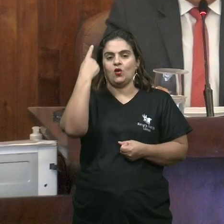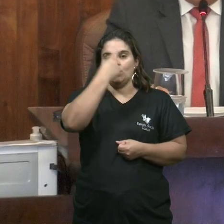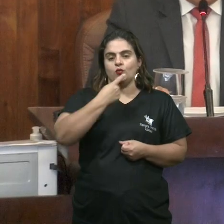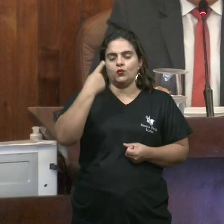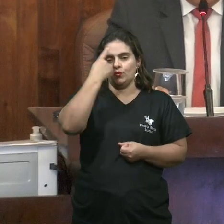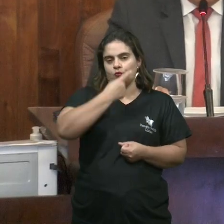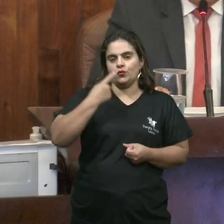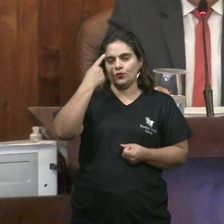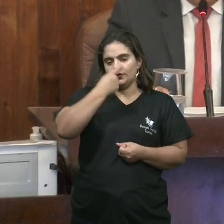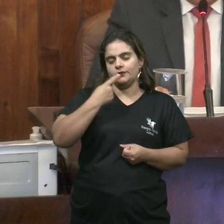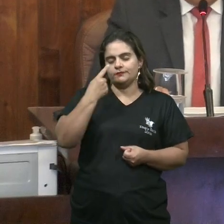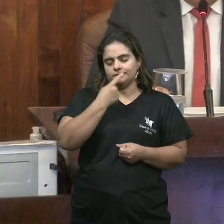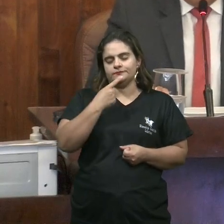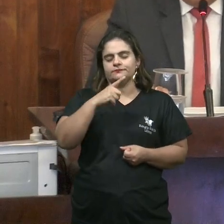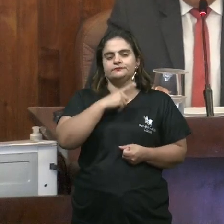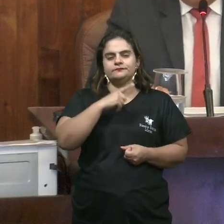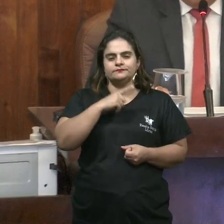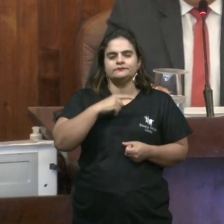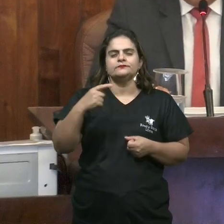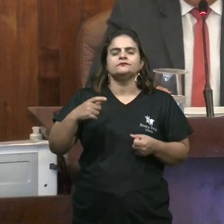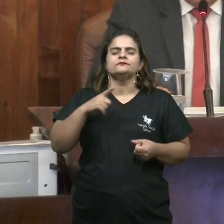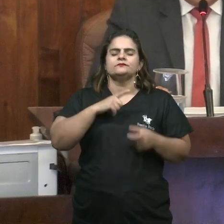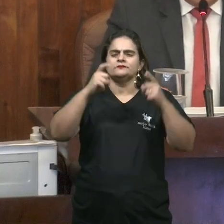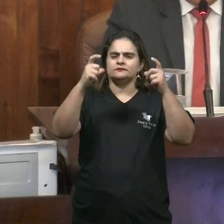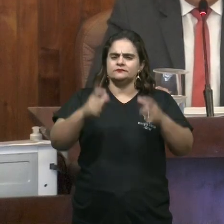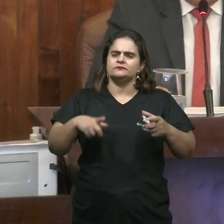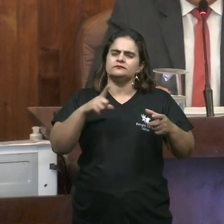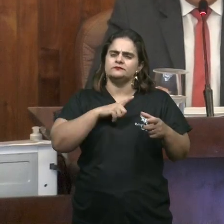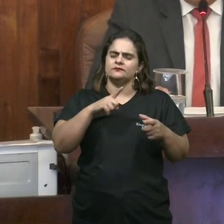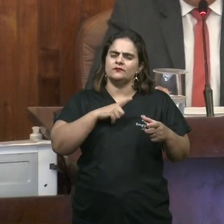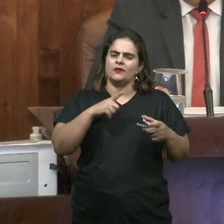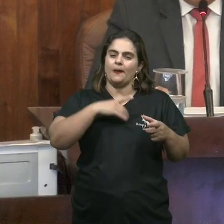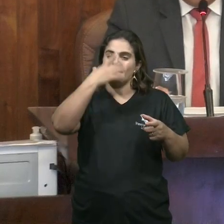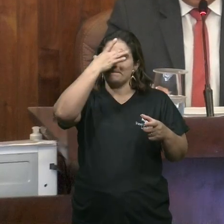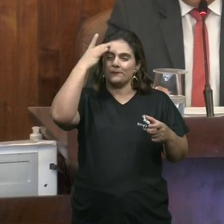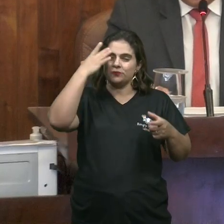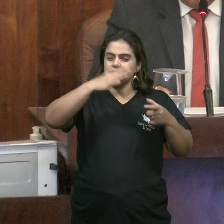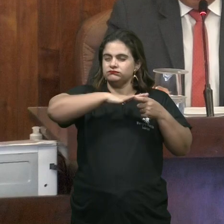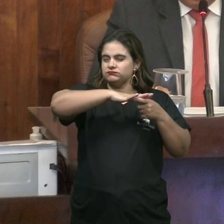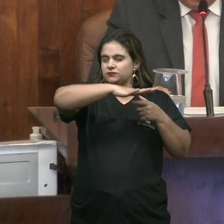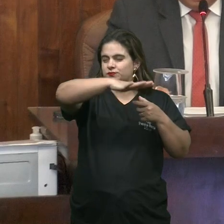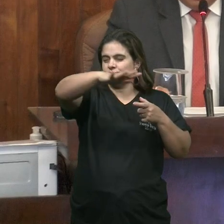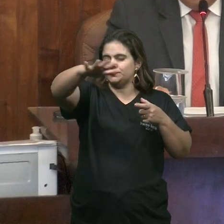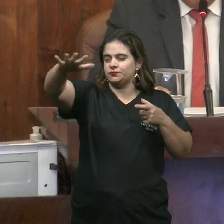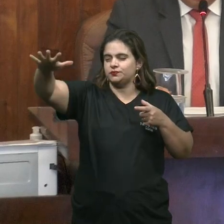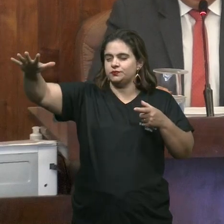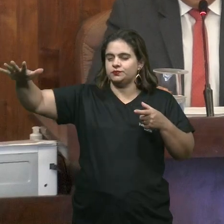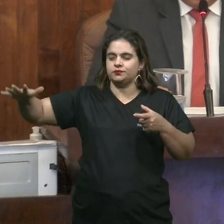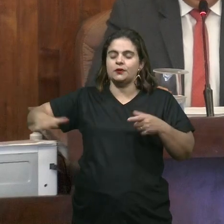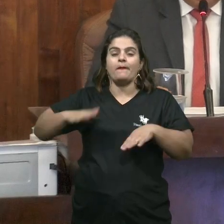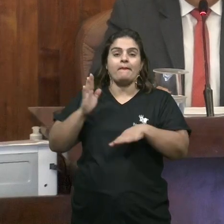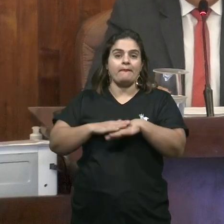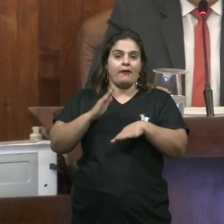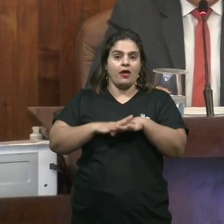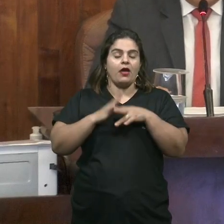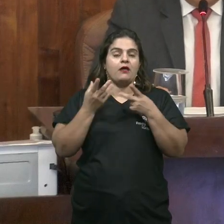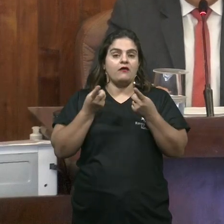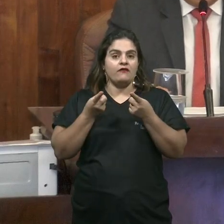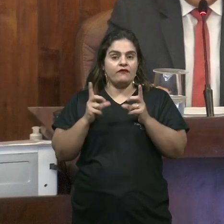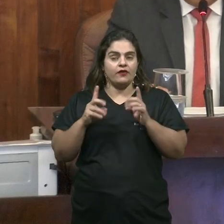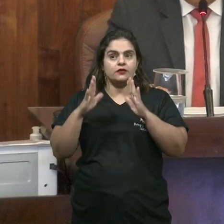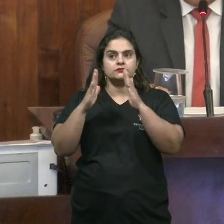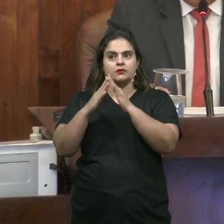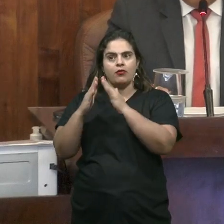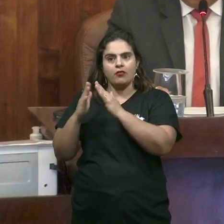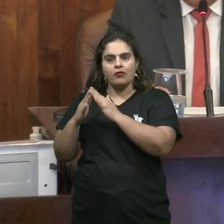composta por diversos bairros que tiveram enorme aumento em sua densidade populacional em virtude da expansão imobiliária, esse cenário torna de extrema